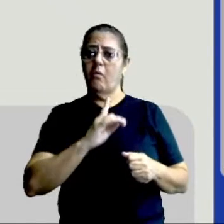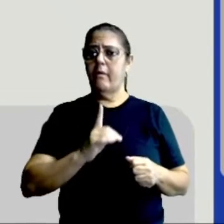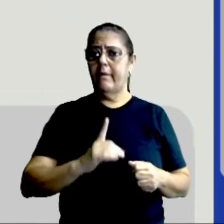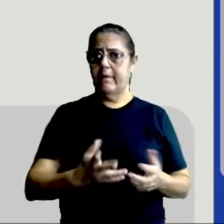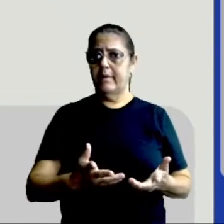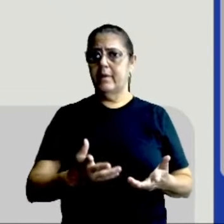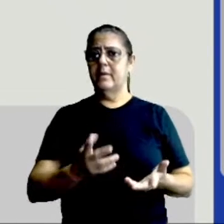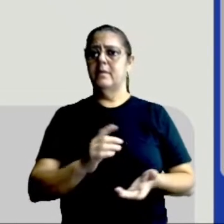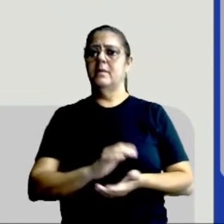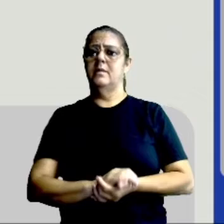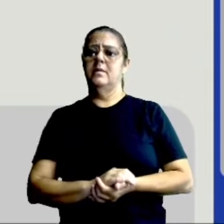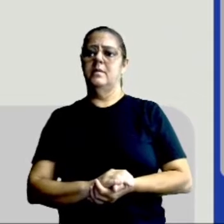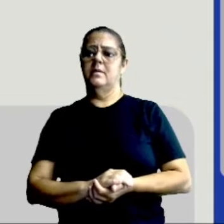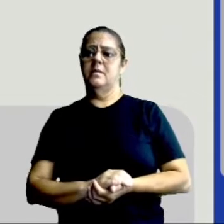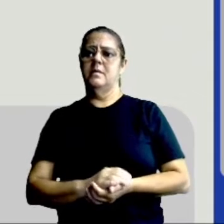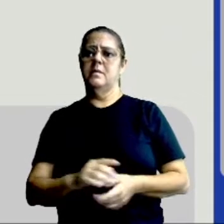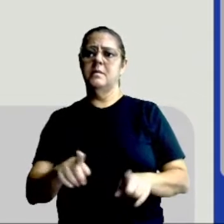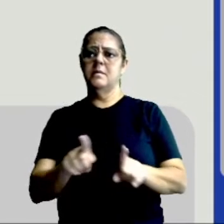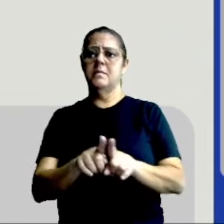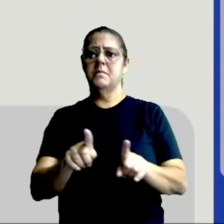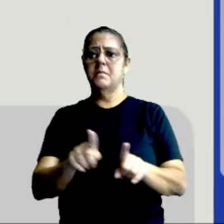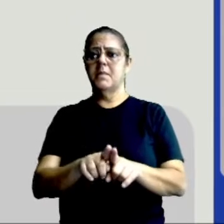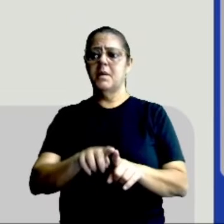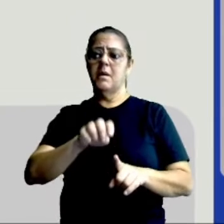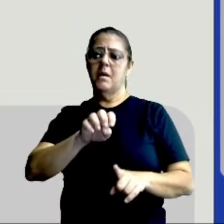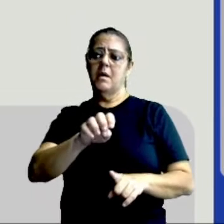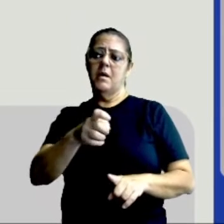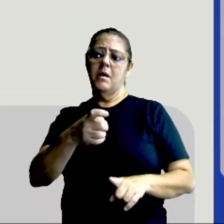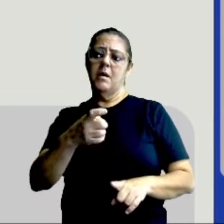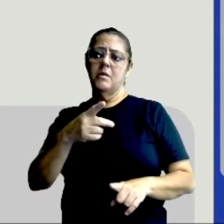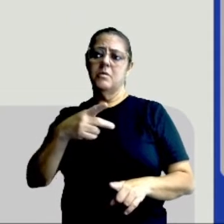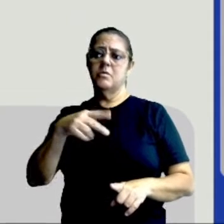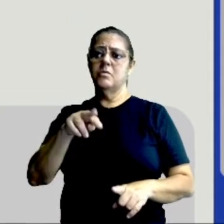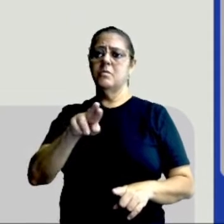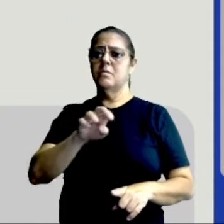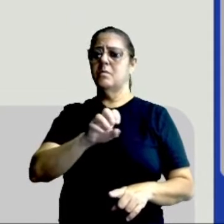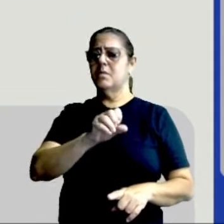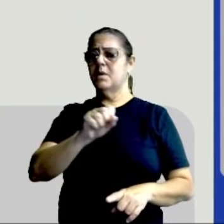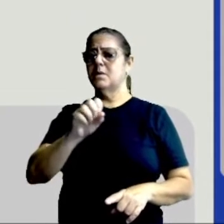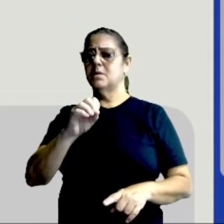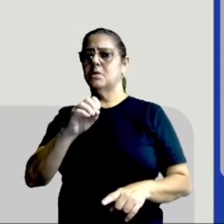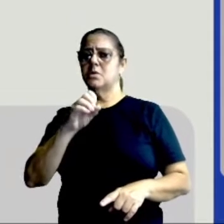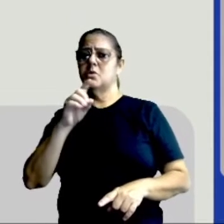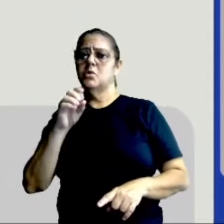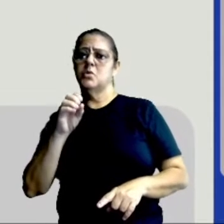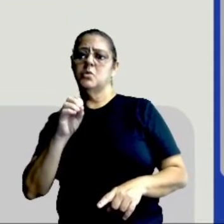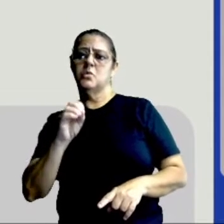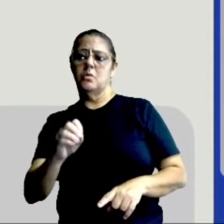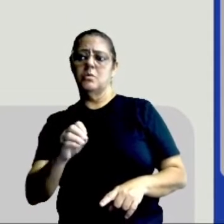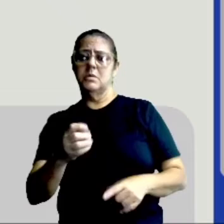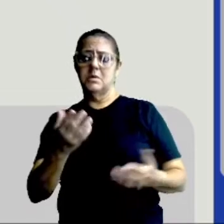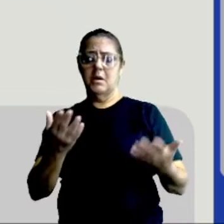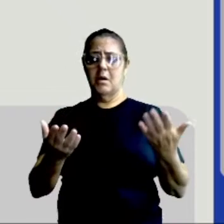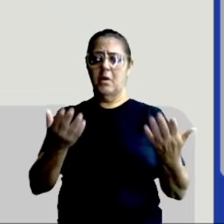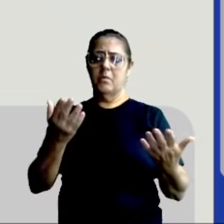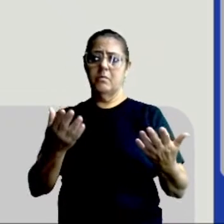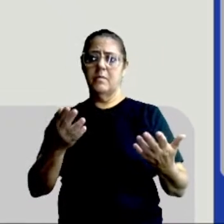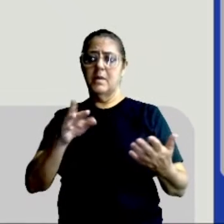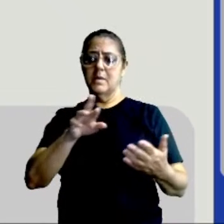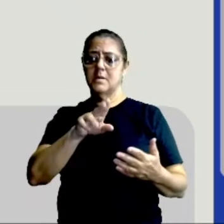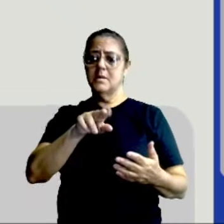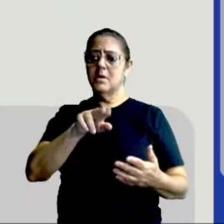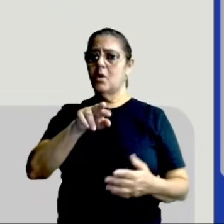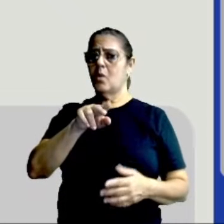Nós temos expressões dos dois lados, ó, separados por um sinal de igual.